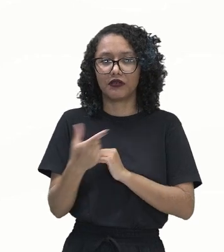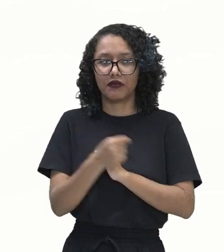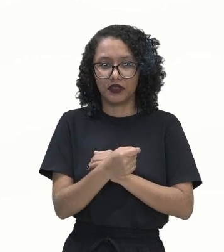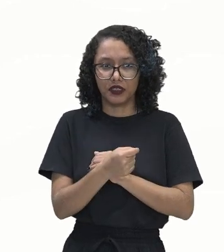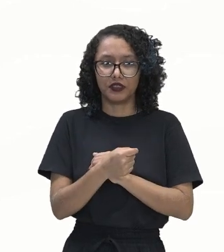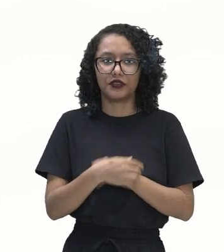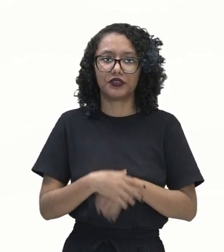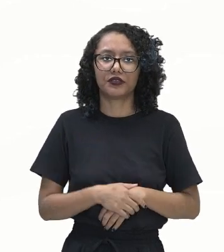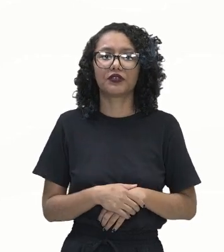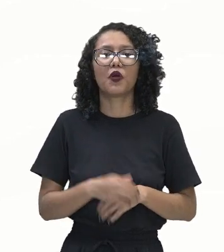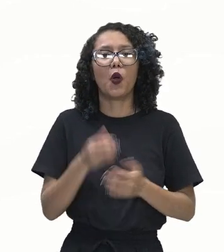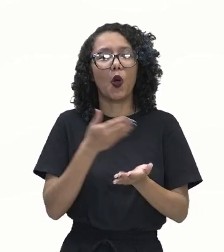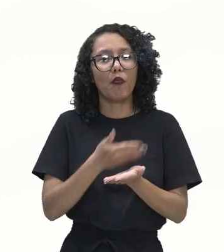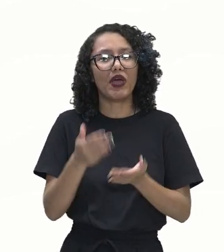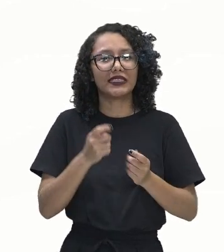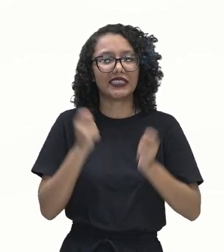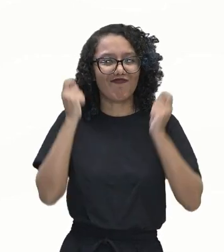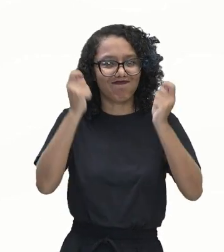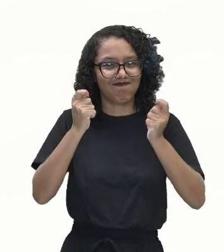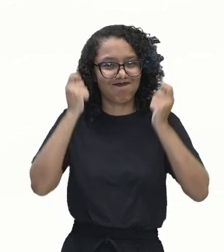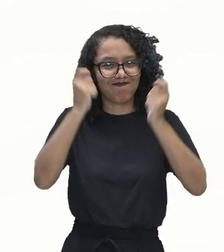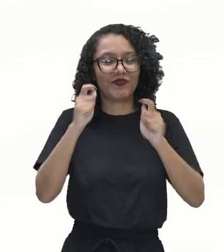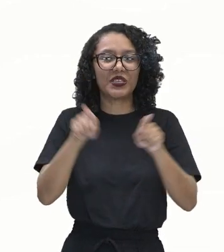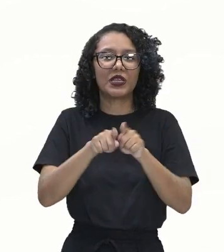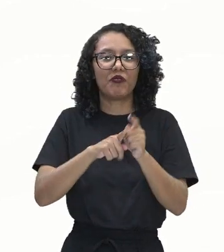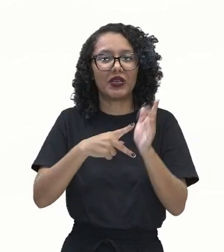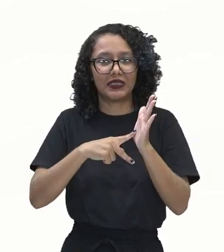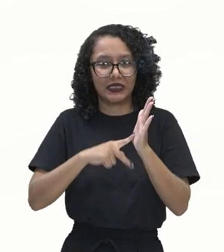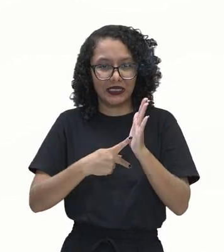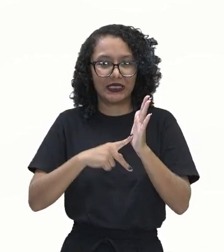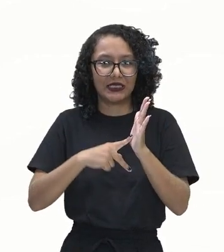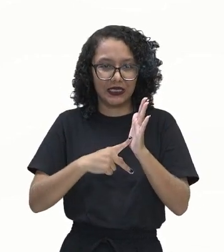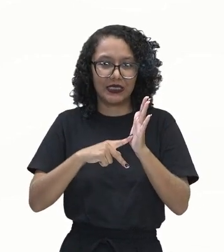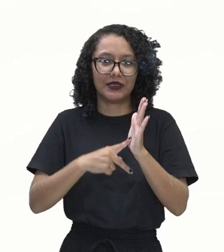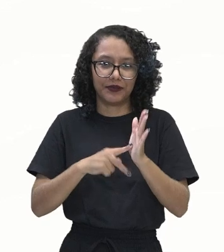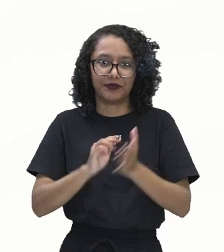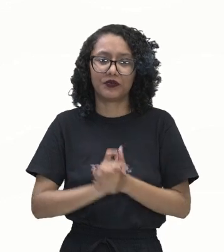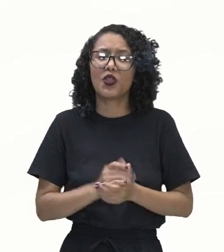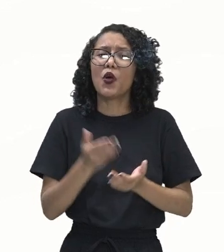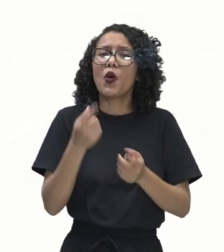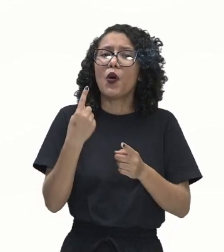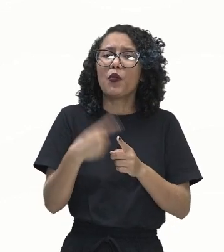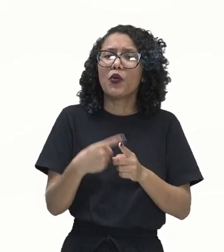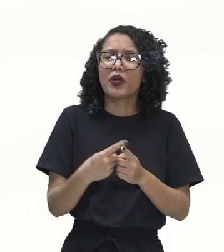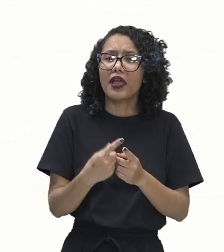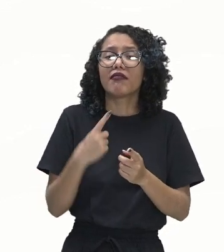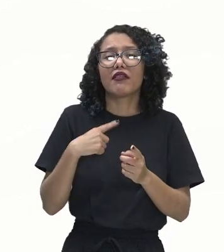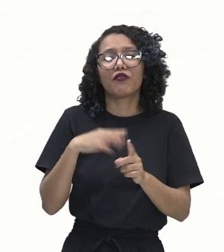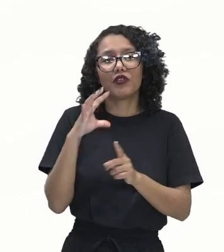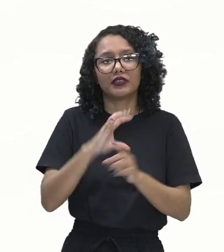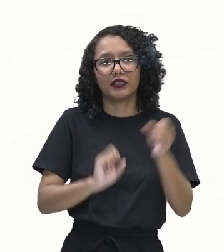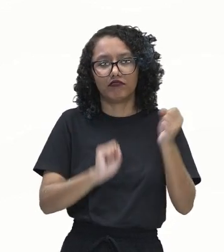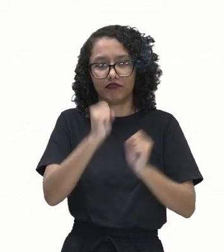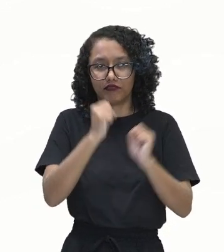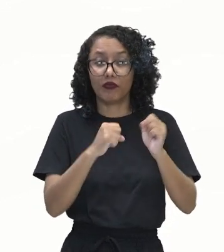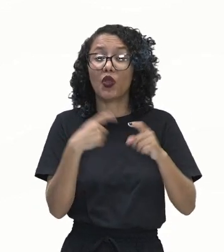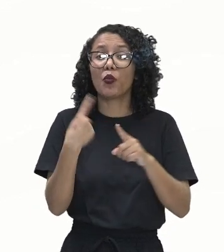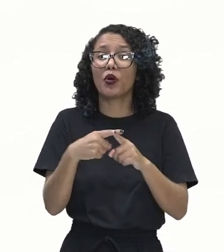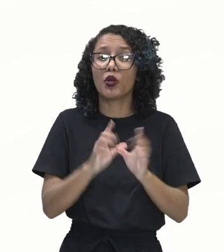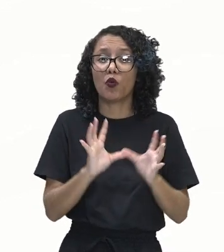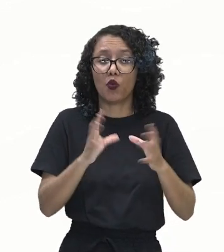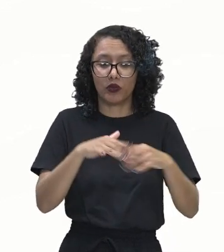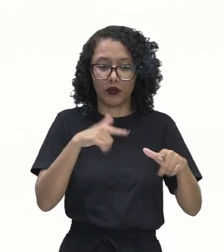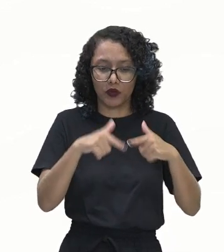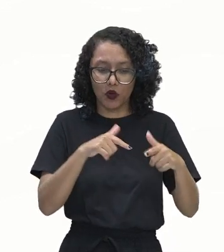primeiras greves de sindicatos. Isso vai ocorrer com a industrialização. Os trabalhadores passaram a se organizar